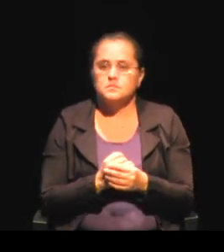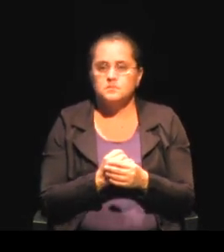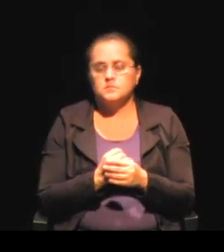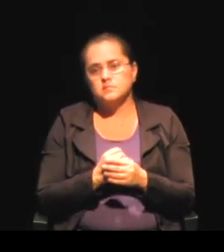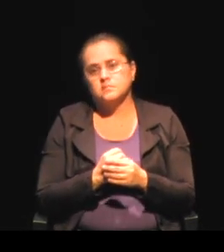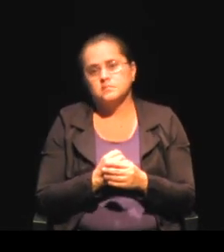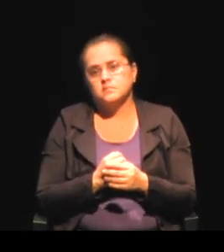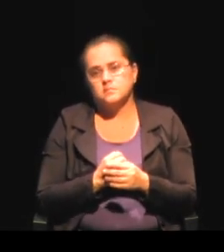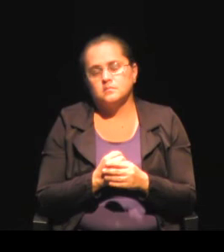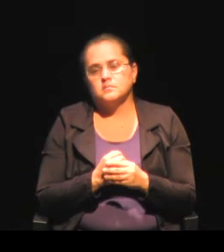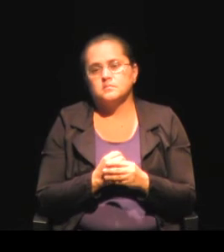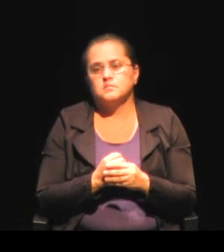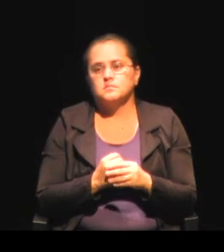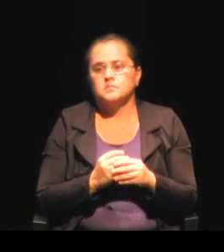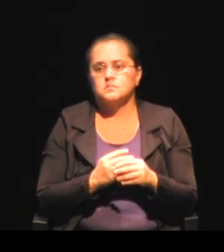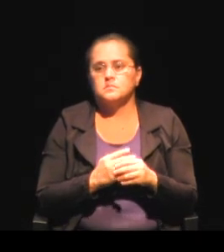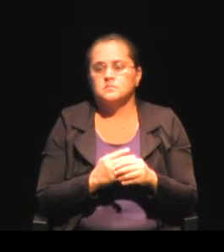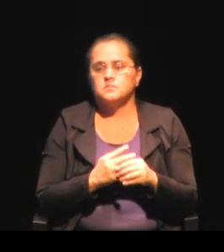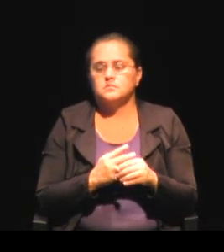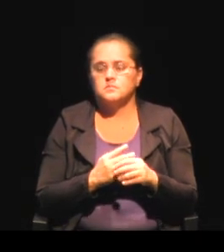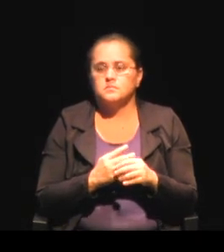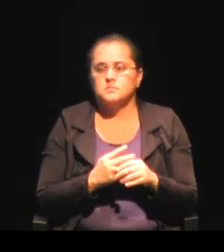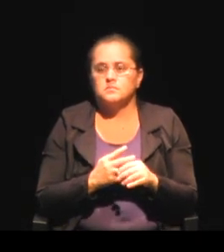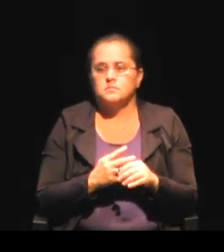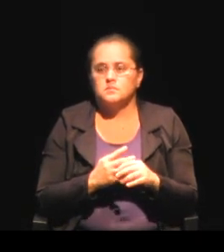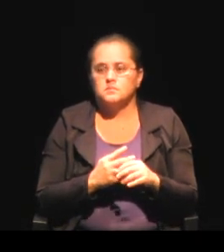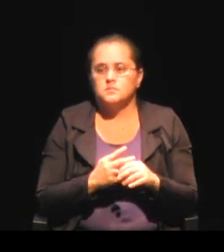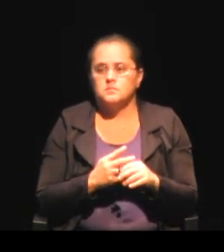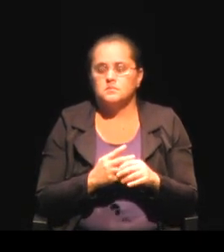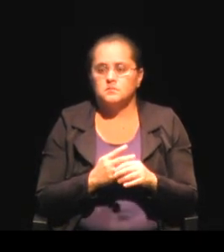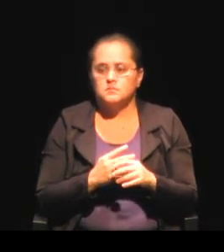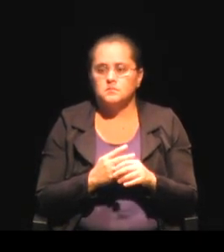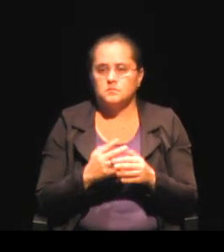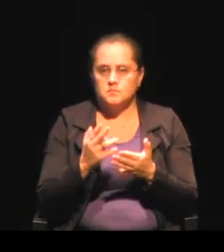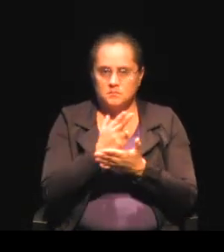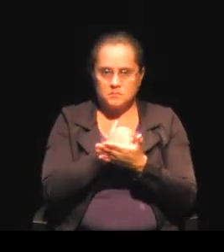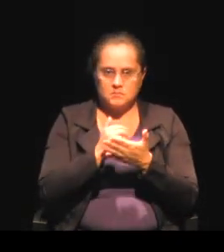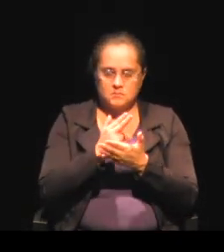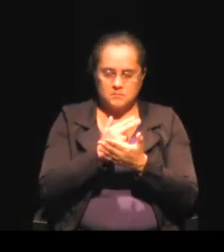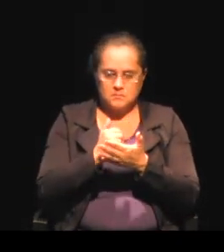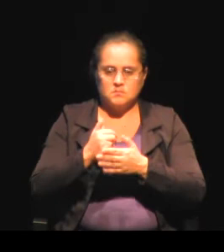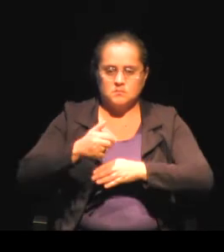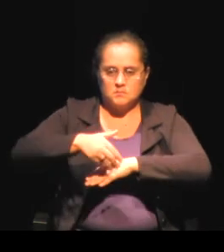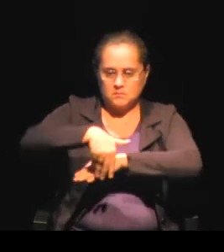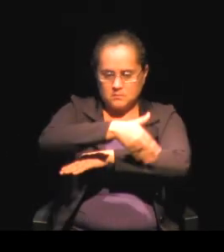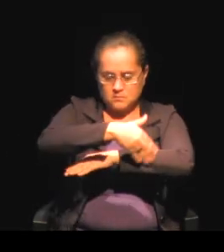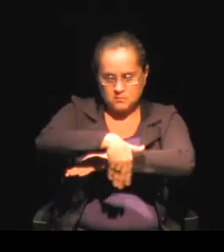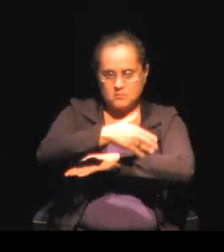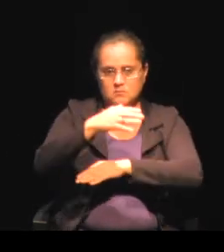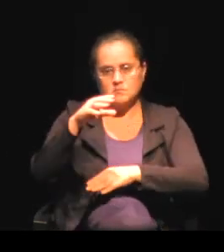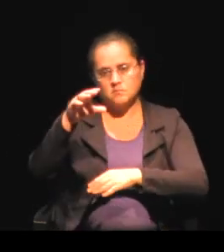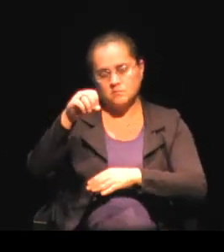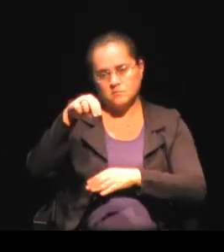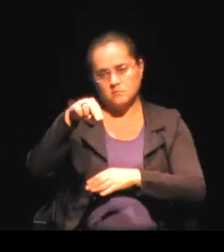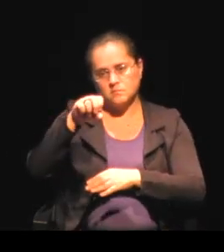do espaço do próprio vale. Essas perspectivas esses desenhos estão circundando, assim, aqui a rua é a